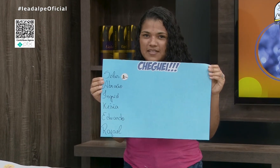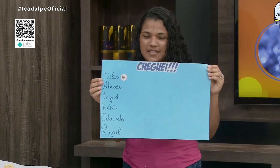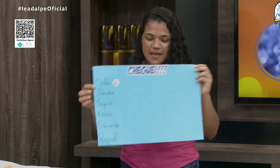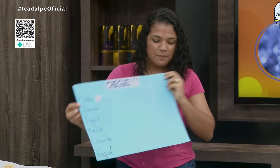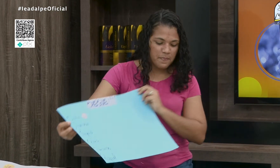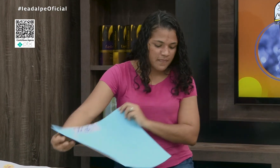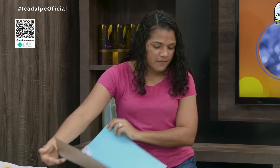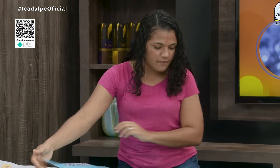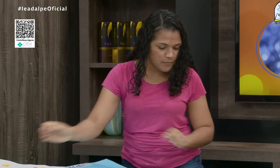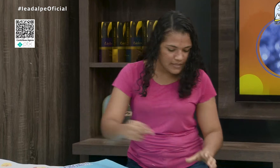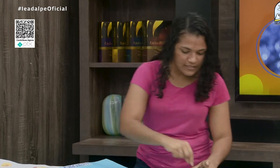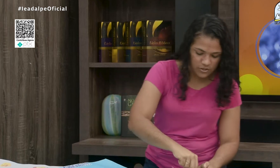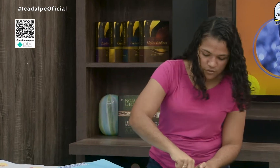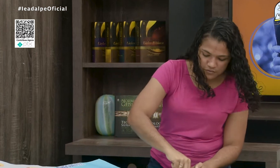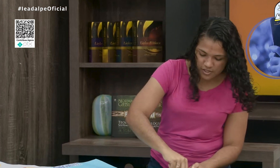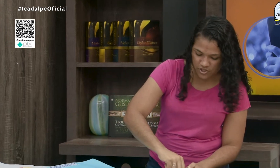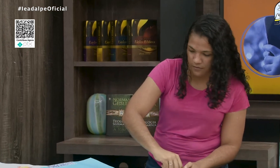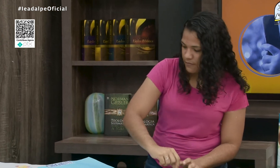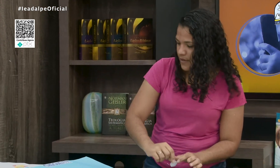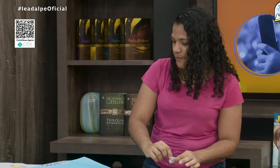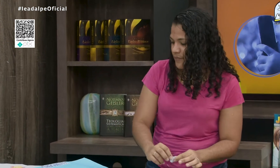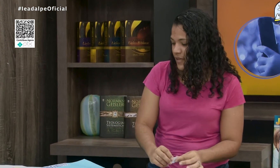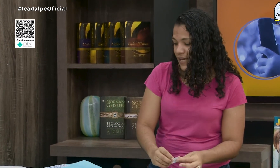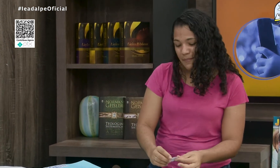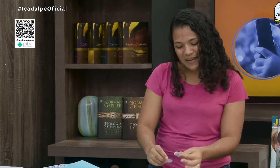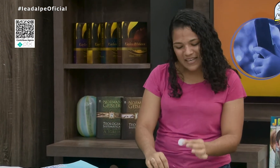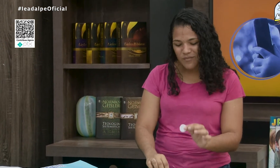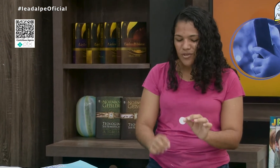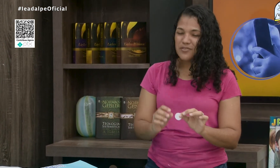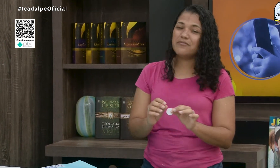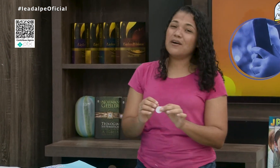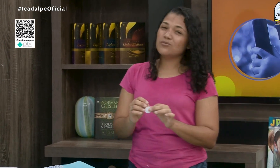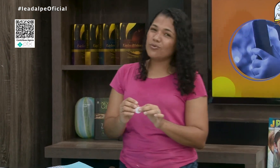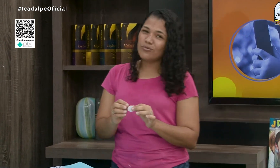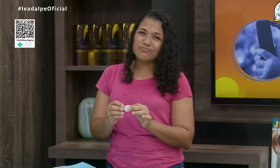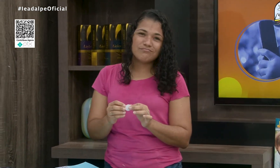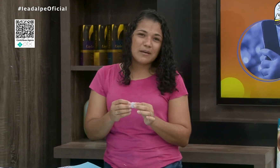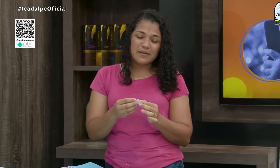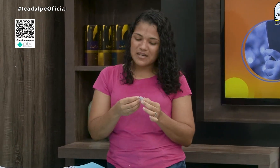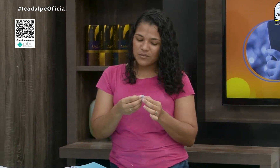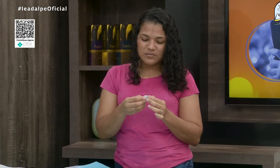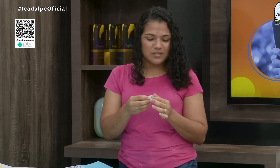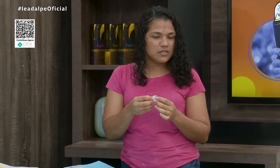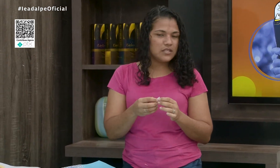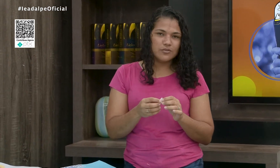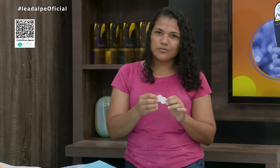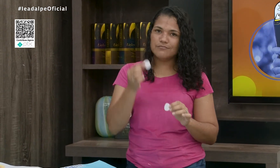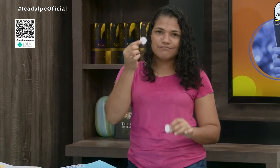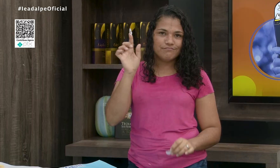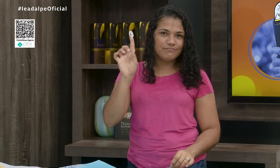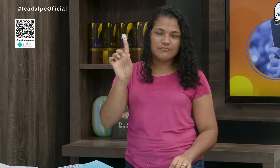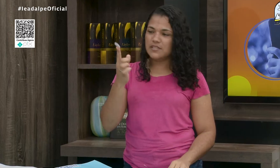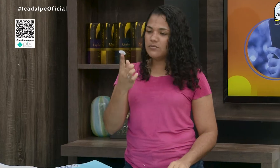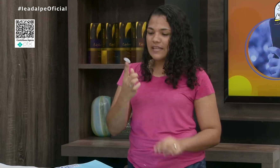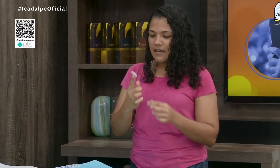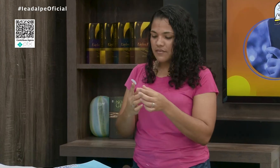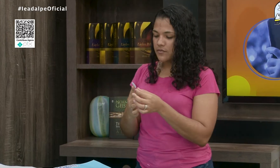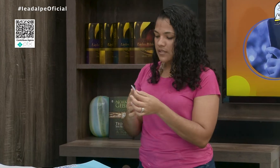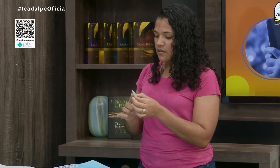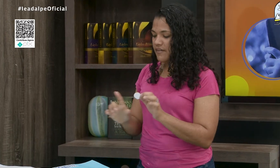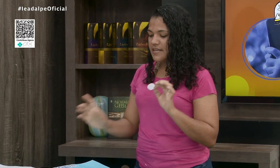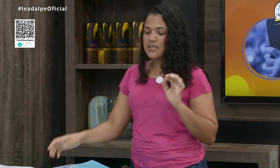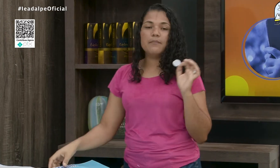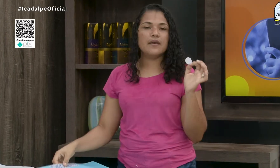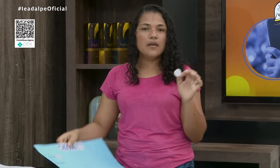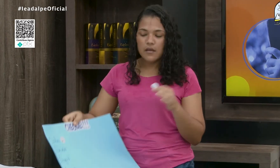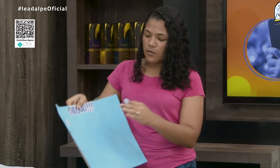Deu para entender? Vamos lá de novo. Deixa eu ver. Abraão hoje faltou. Abraão não ganhou, não tava. Então